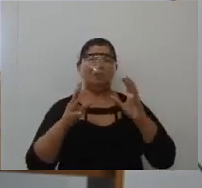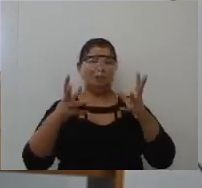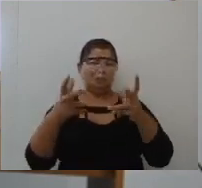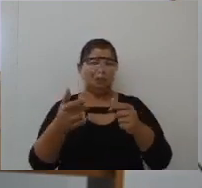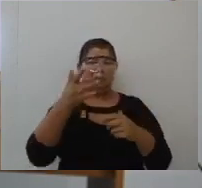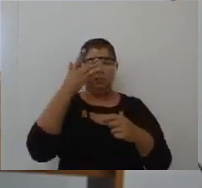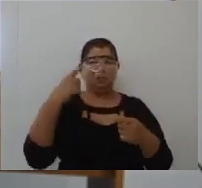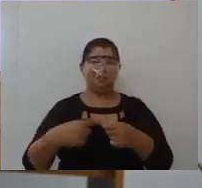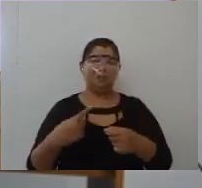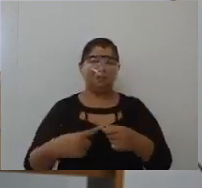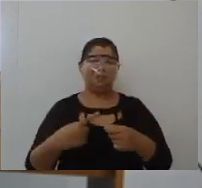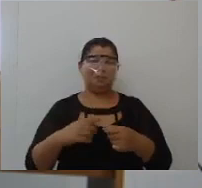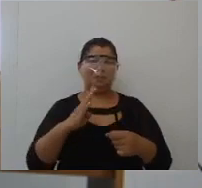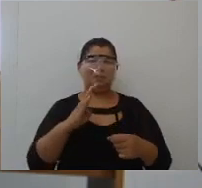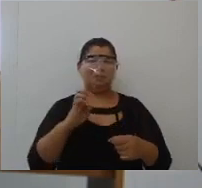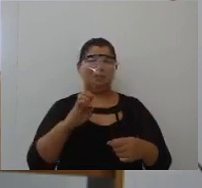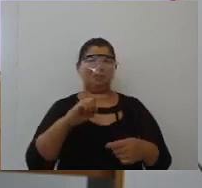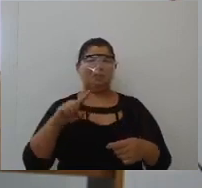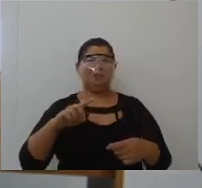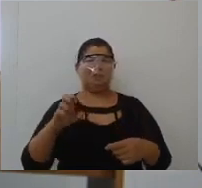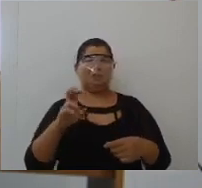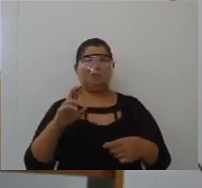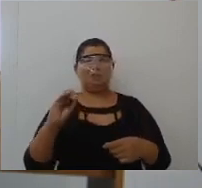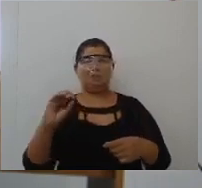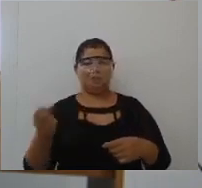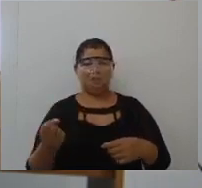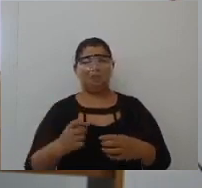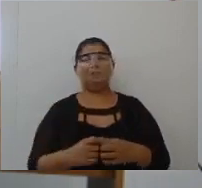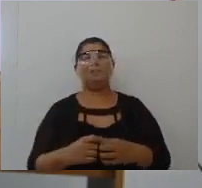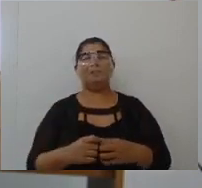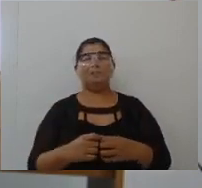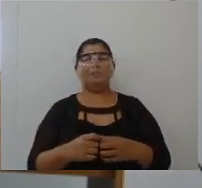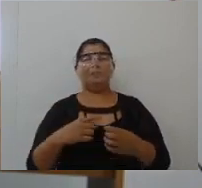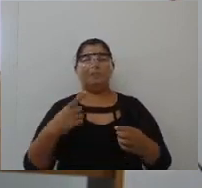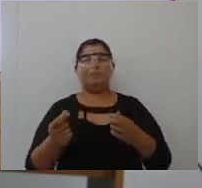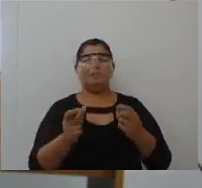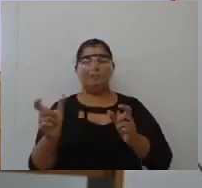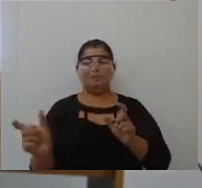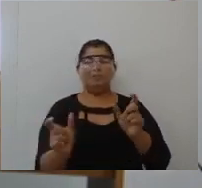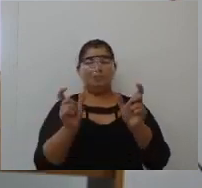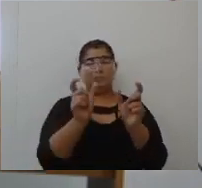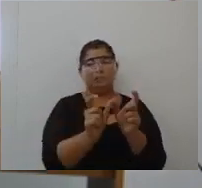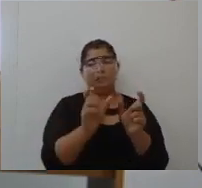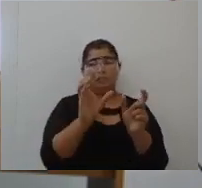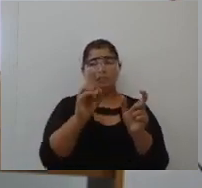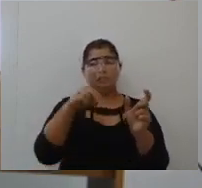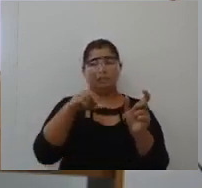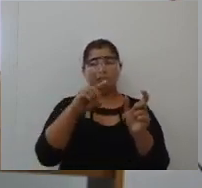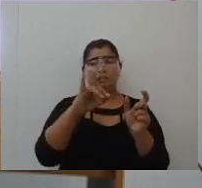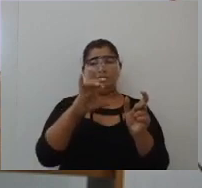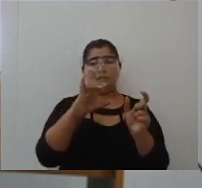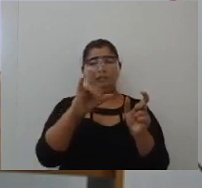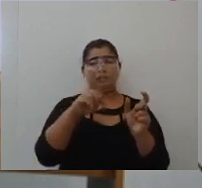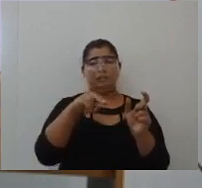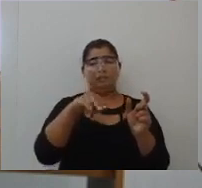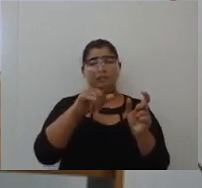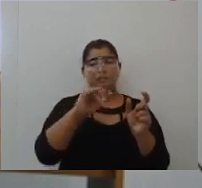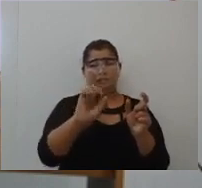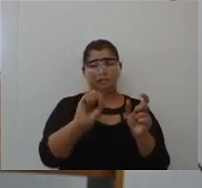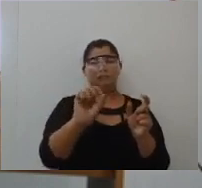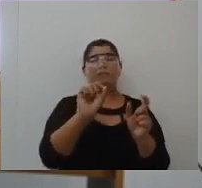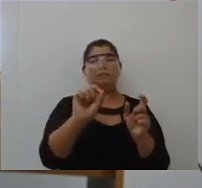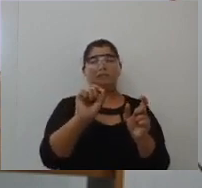de Bezerros. Sobre as conjunções condicionais. Maravilha. Olha, as conjunções condicionais o próprio nome diz,